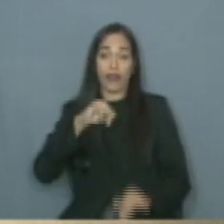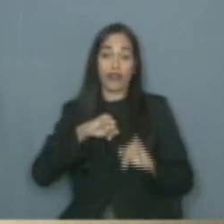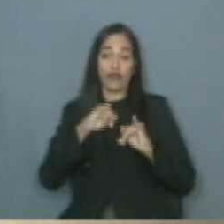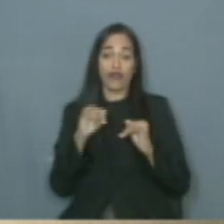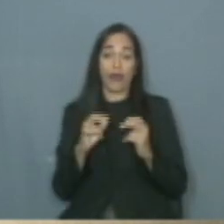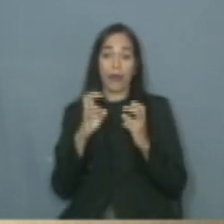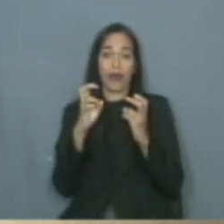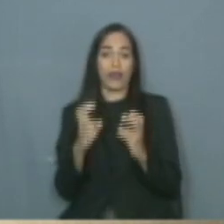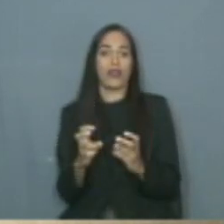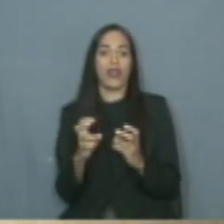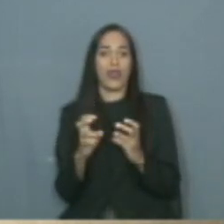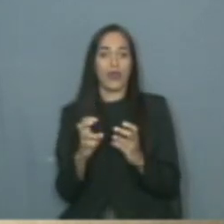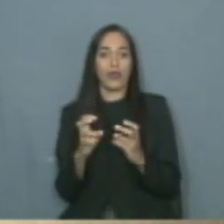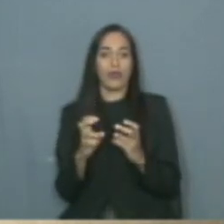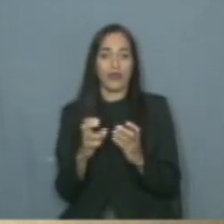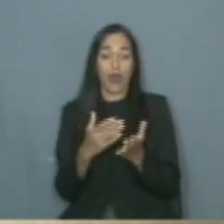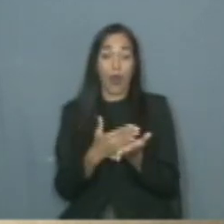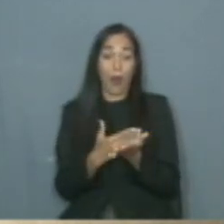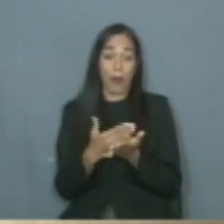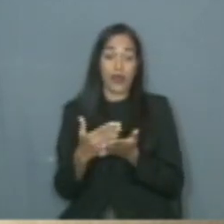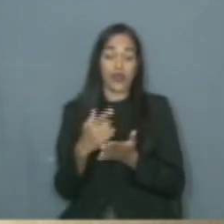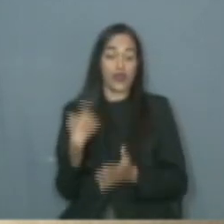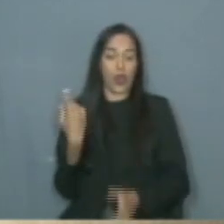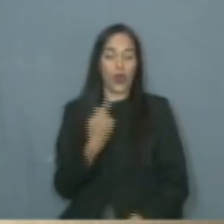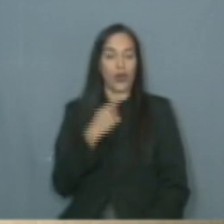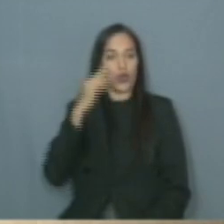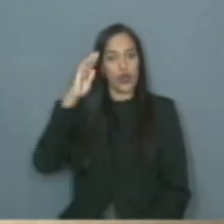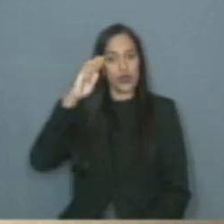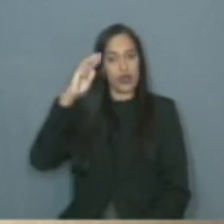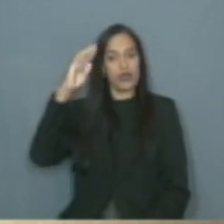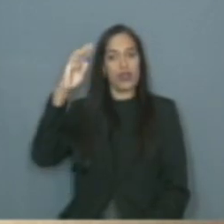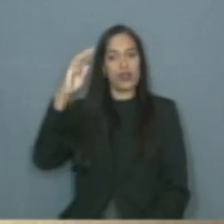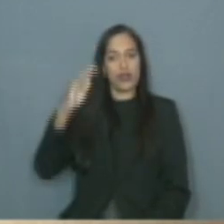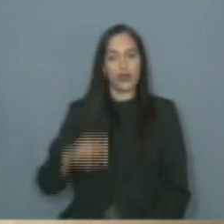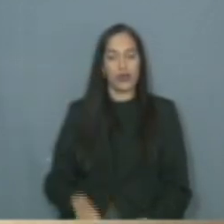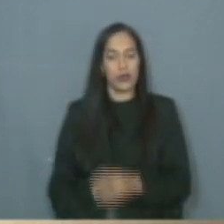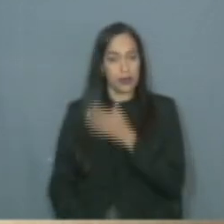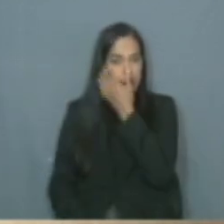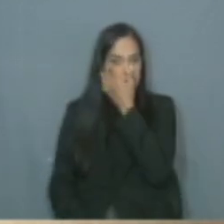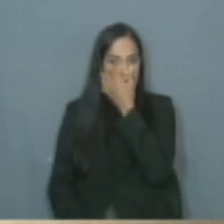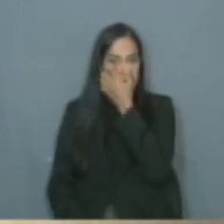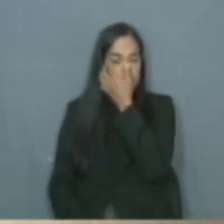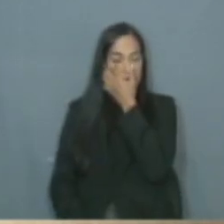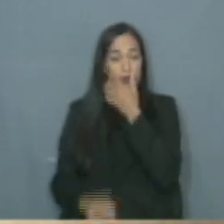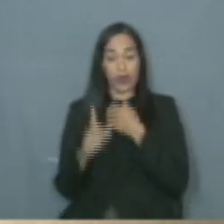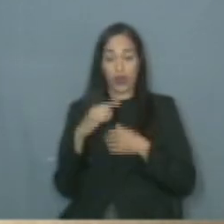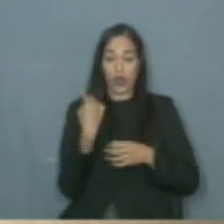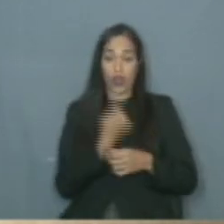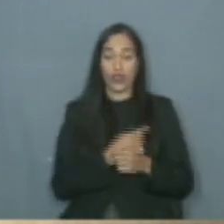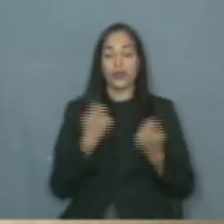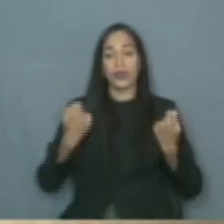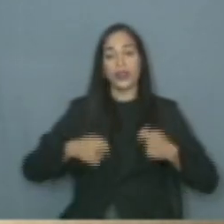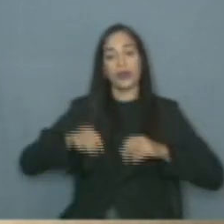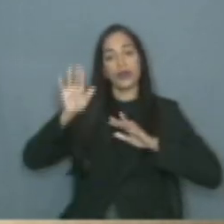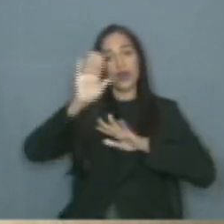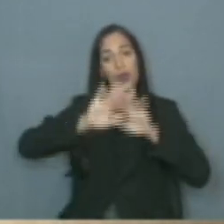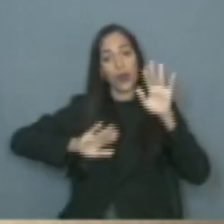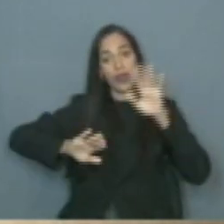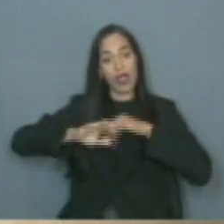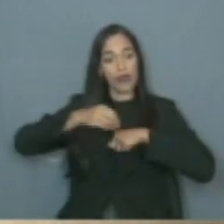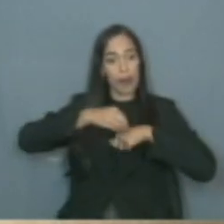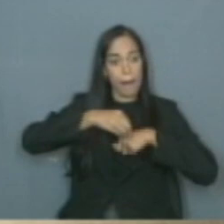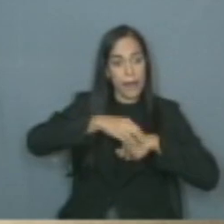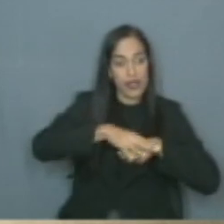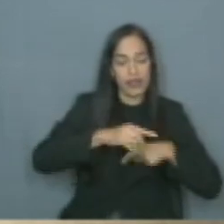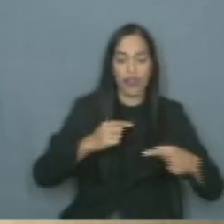o berço, é o nascedouro do nosso Exército, então não podia deixar, até para que tenhamos mais cuidado, para não passar uma mensagem contra o